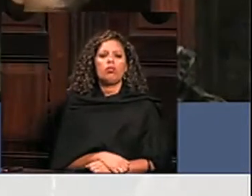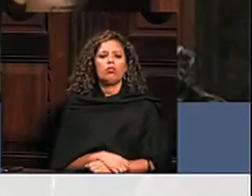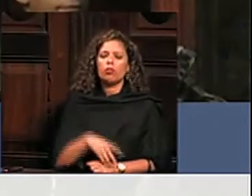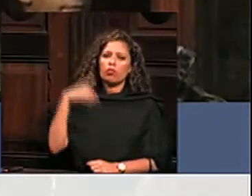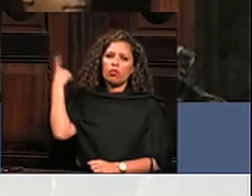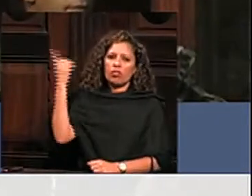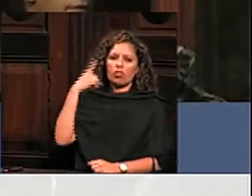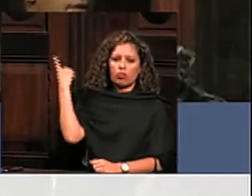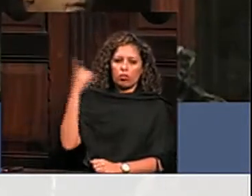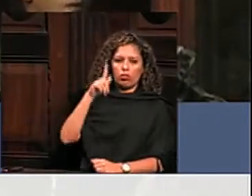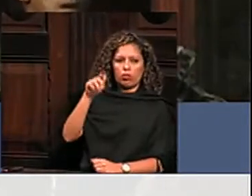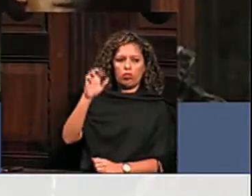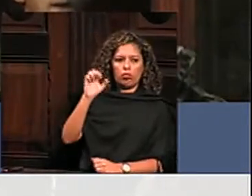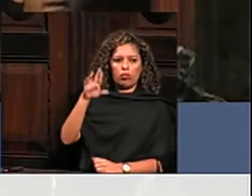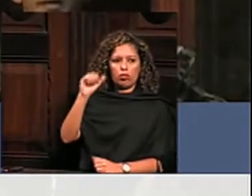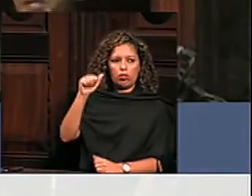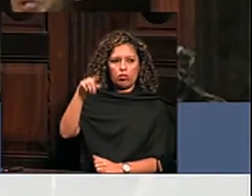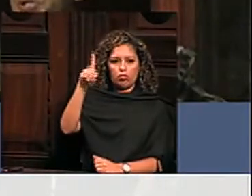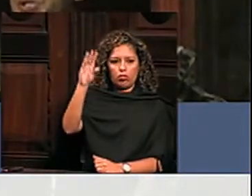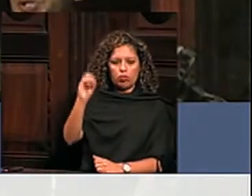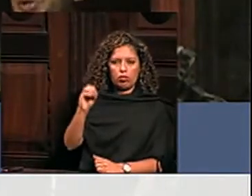Deputado Geraldo Moreira.